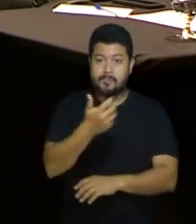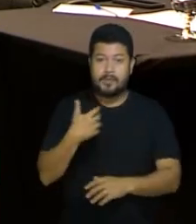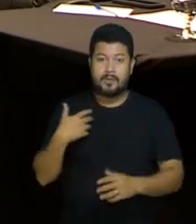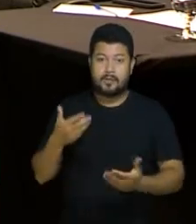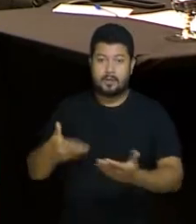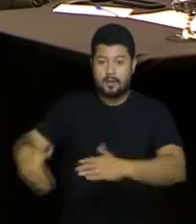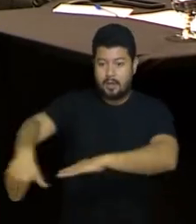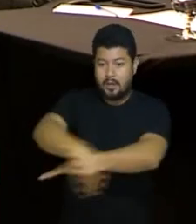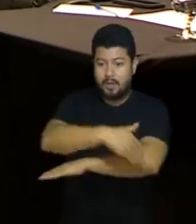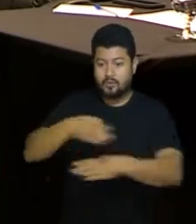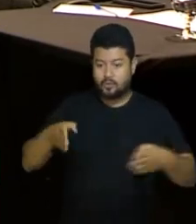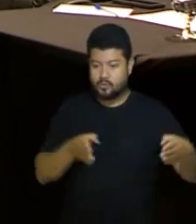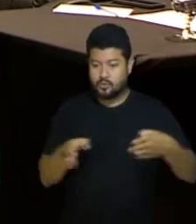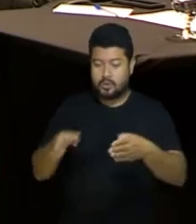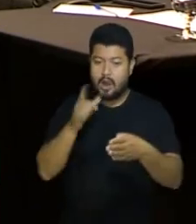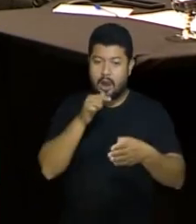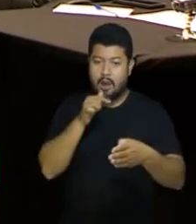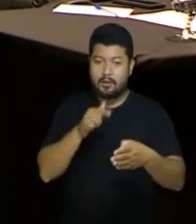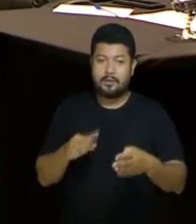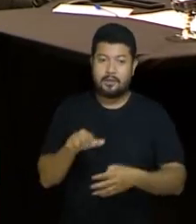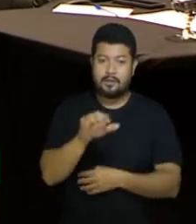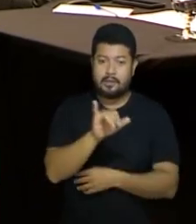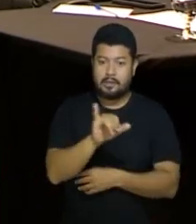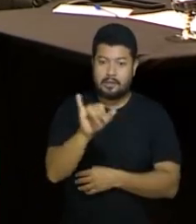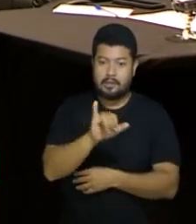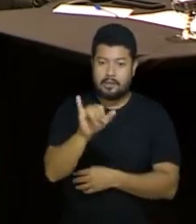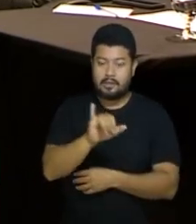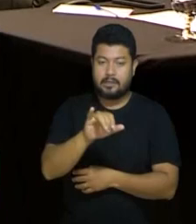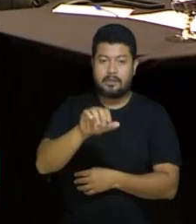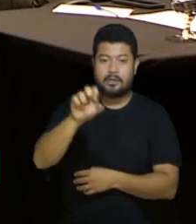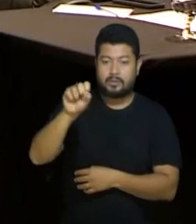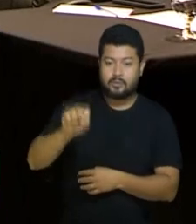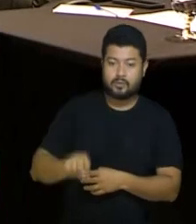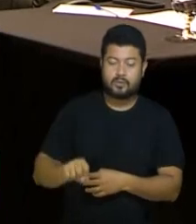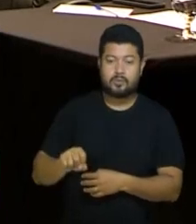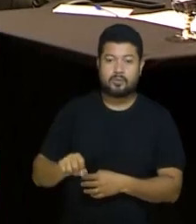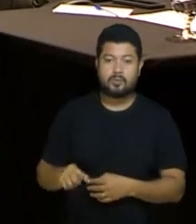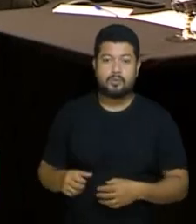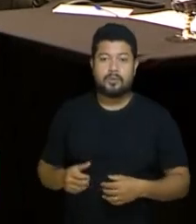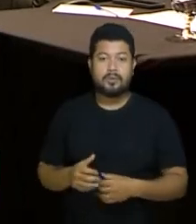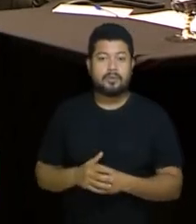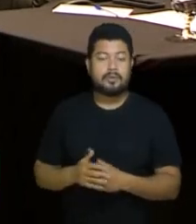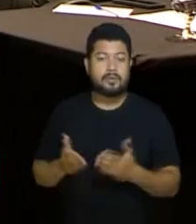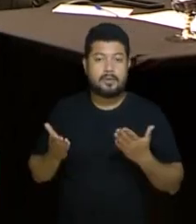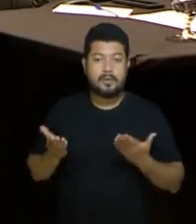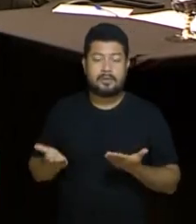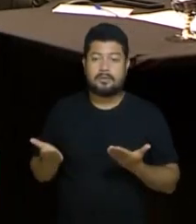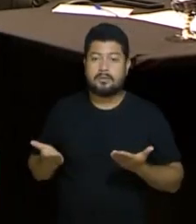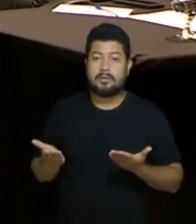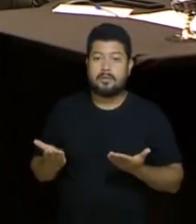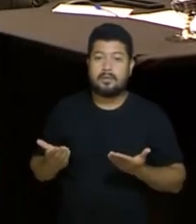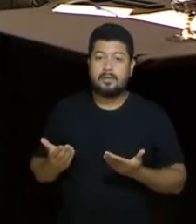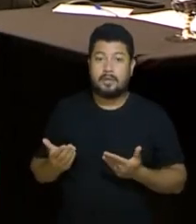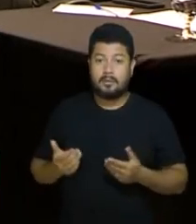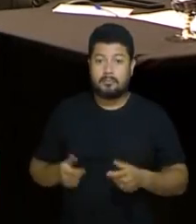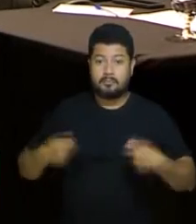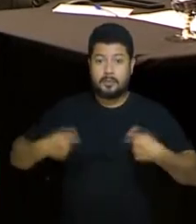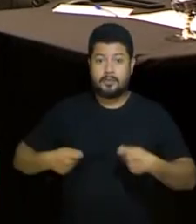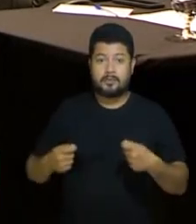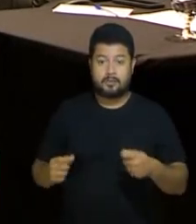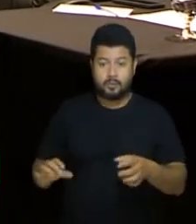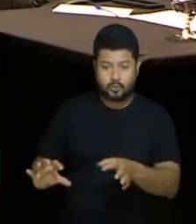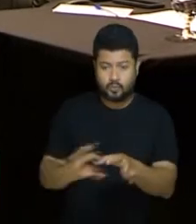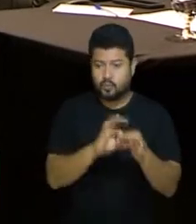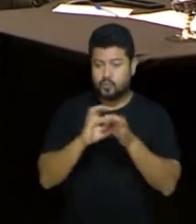que com certeza esse fundo vem para colaborar muito. Mas ressalto aqui, nós precisamos todos de mãos